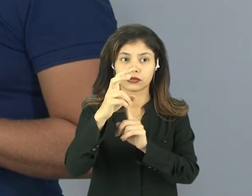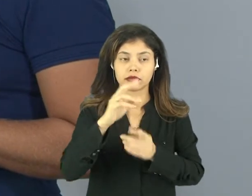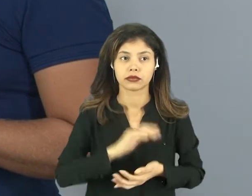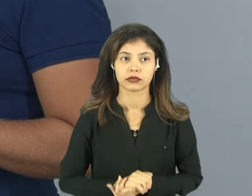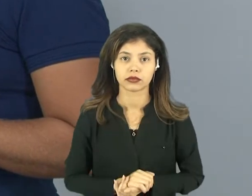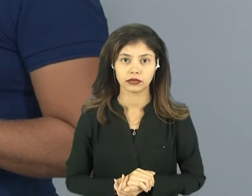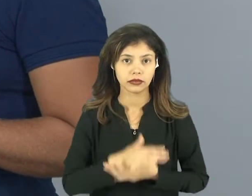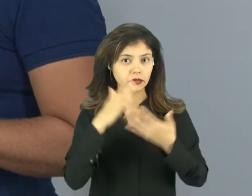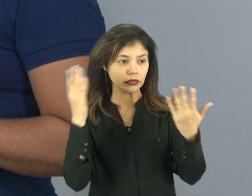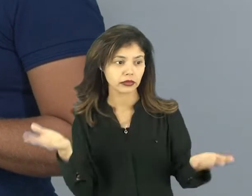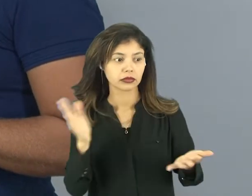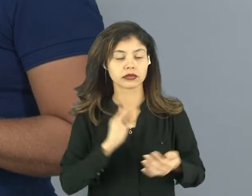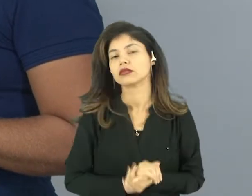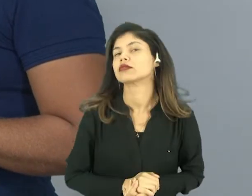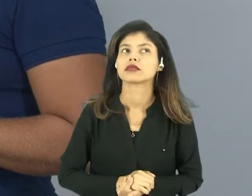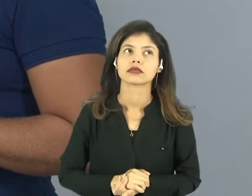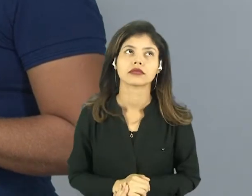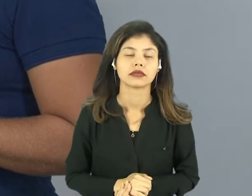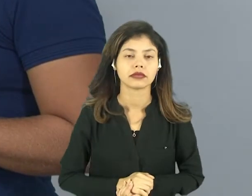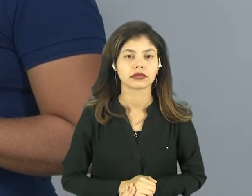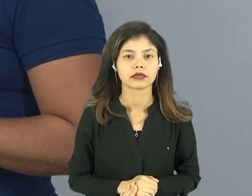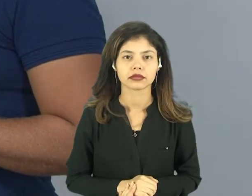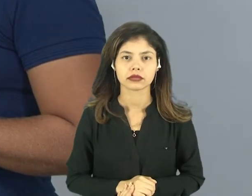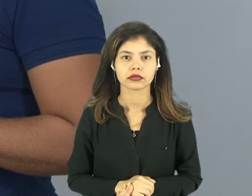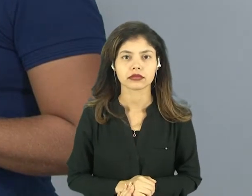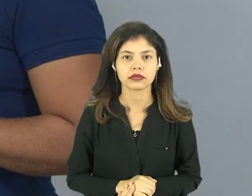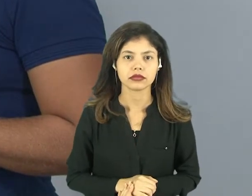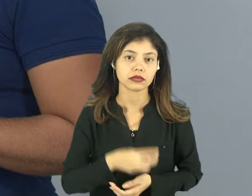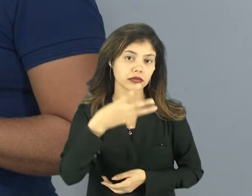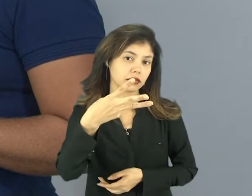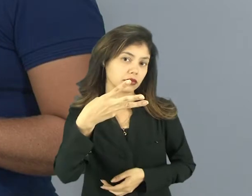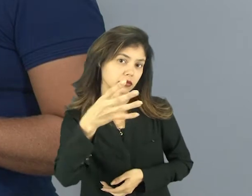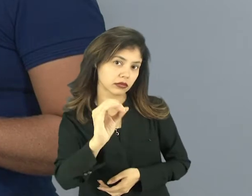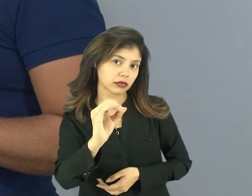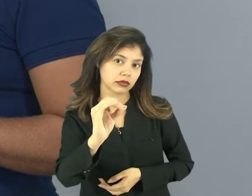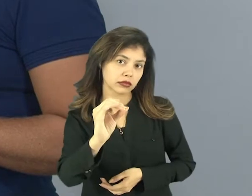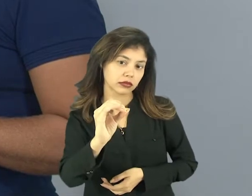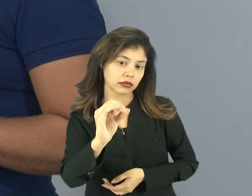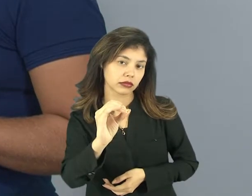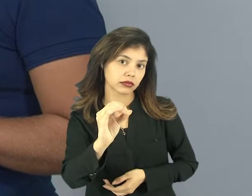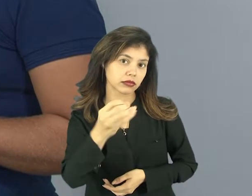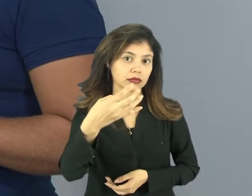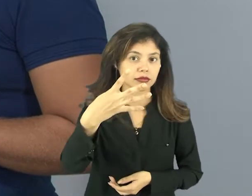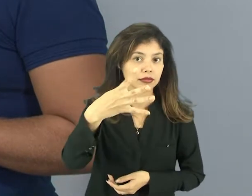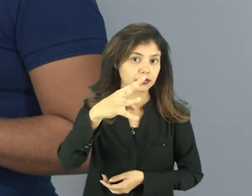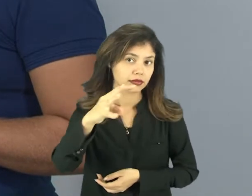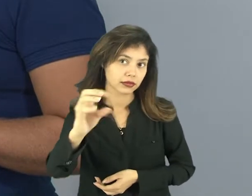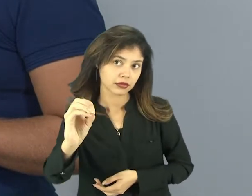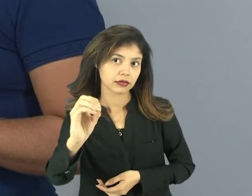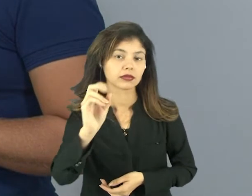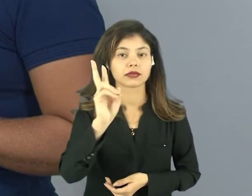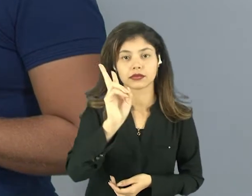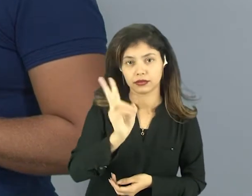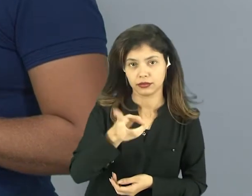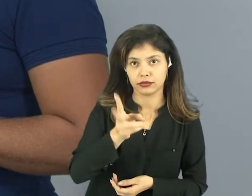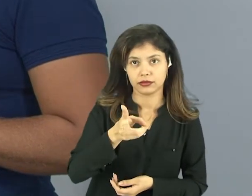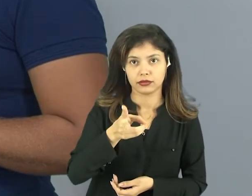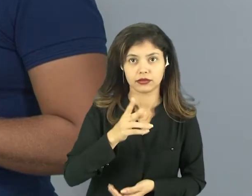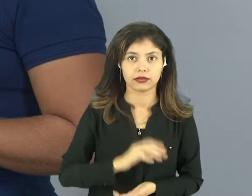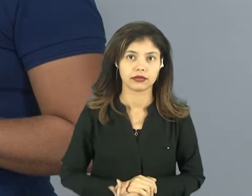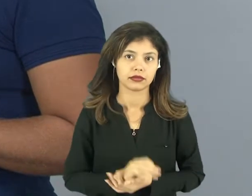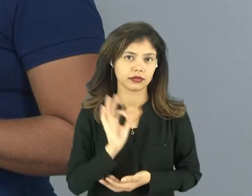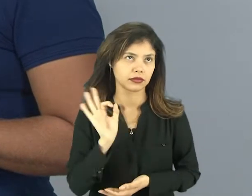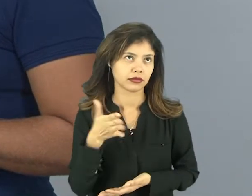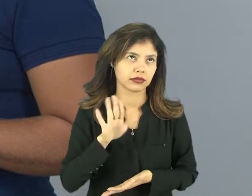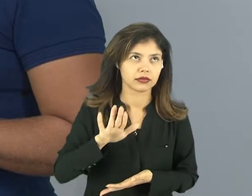36,5. Então, ia ficar, né, entre o 30 e o 40, certinho? Mais